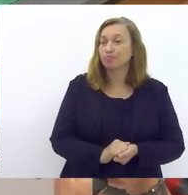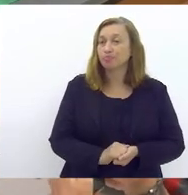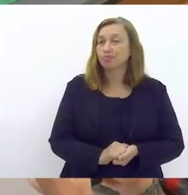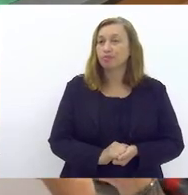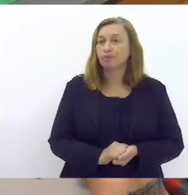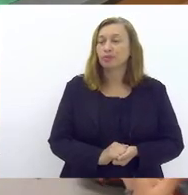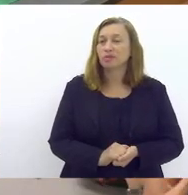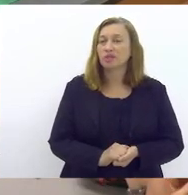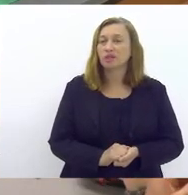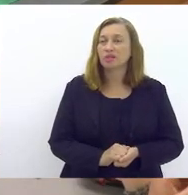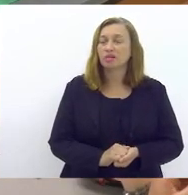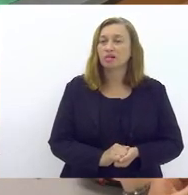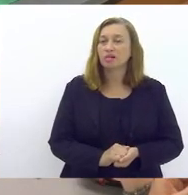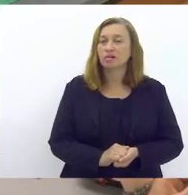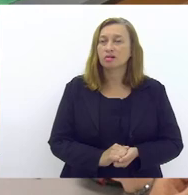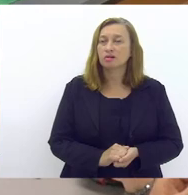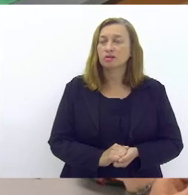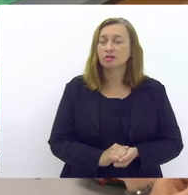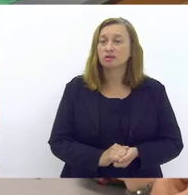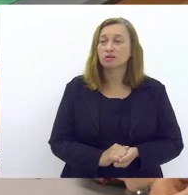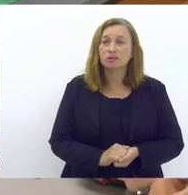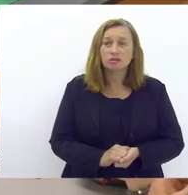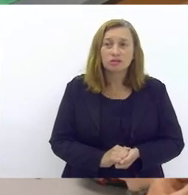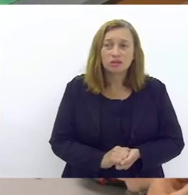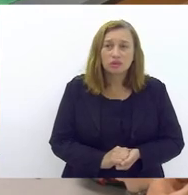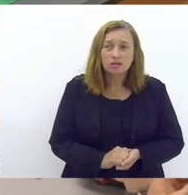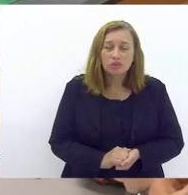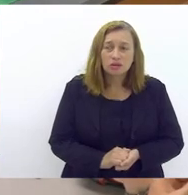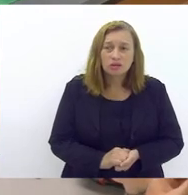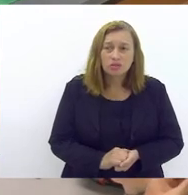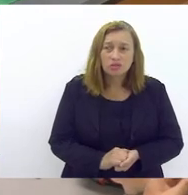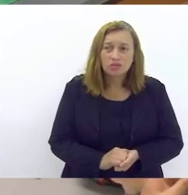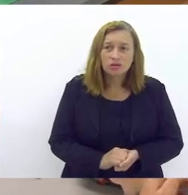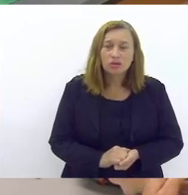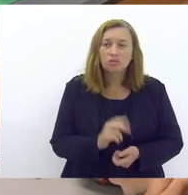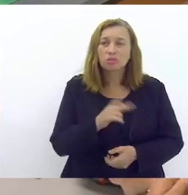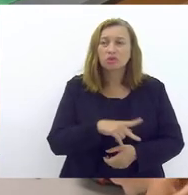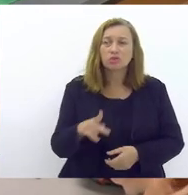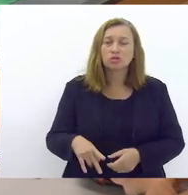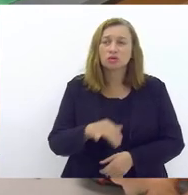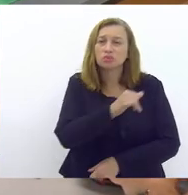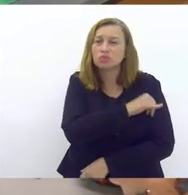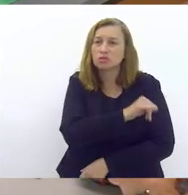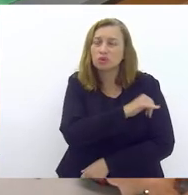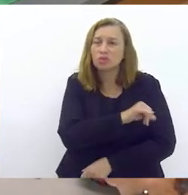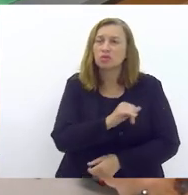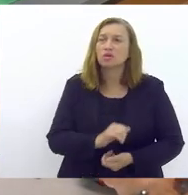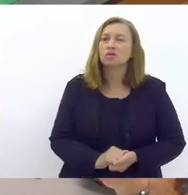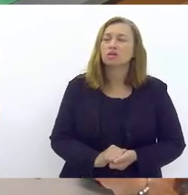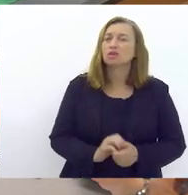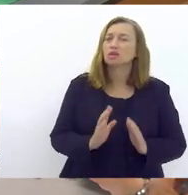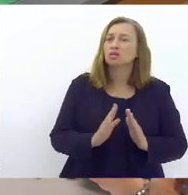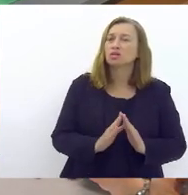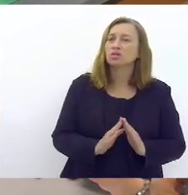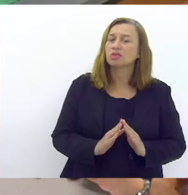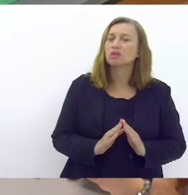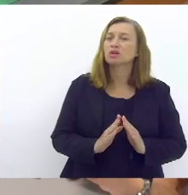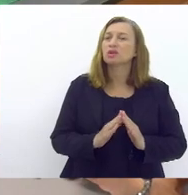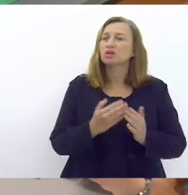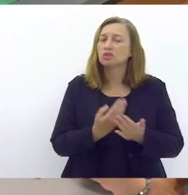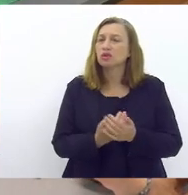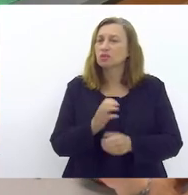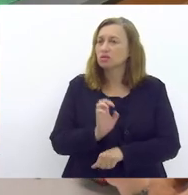eu sou um profissional de educação do Estado do Rio de Janeiro, sou professor da rede estadual, professor da rede municipal